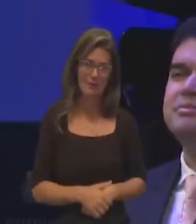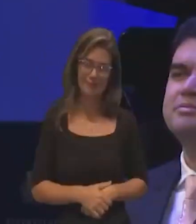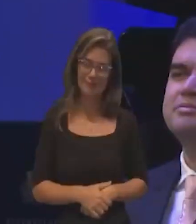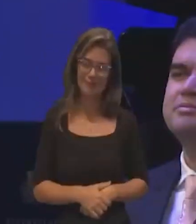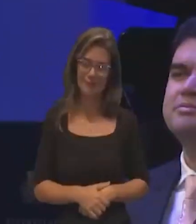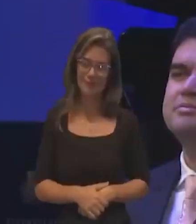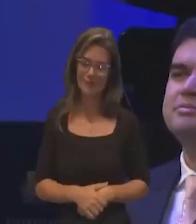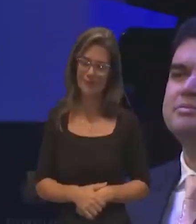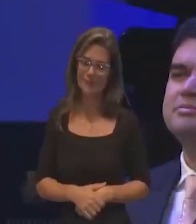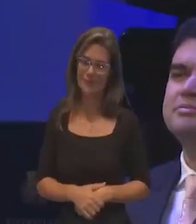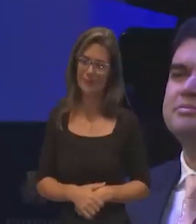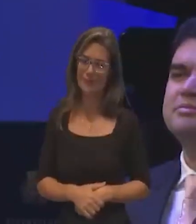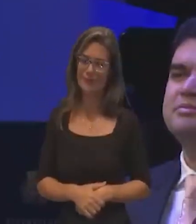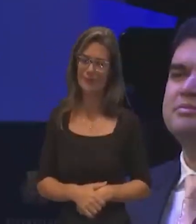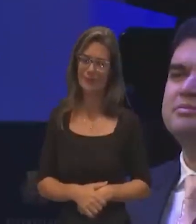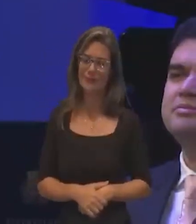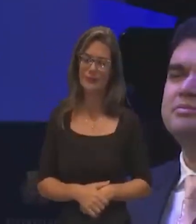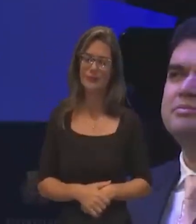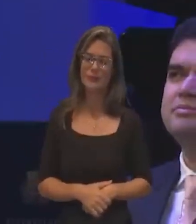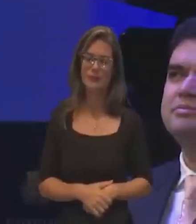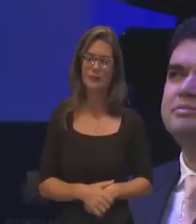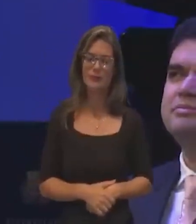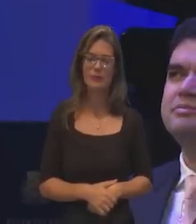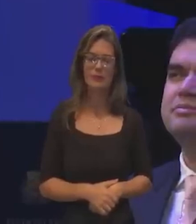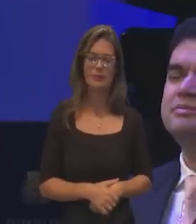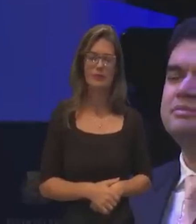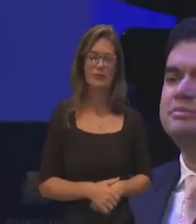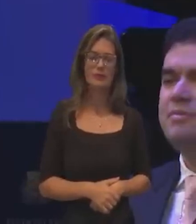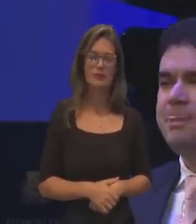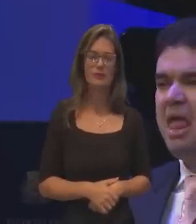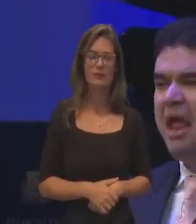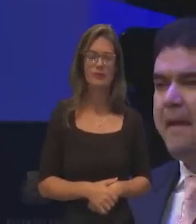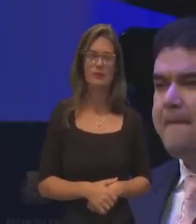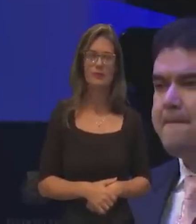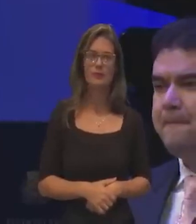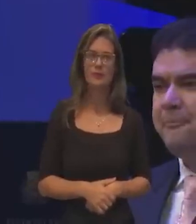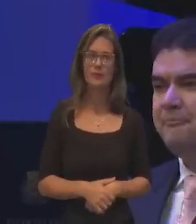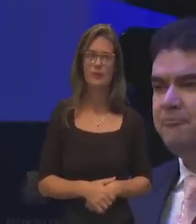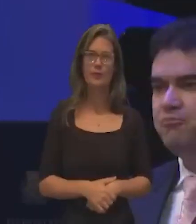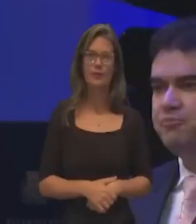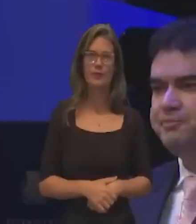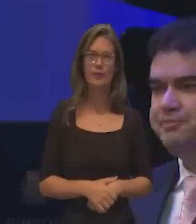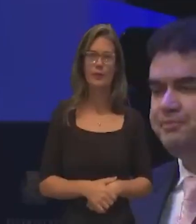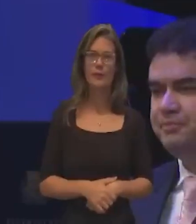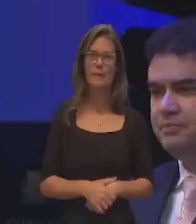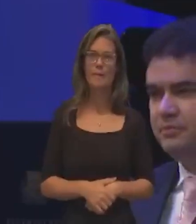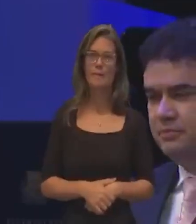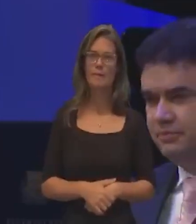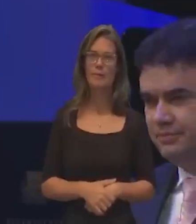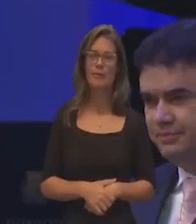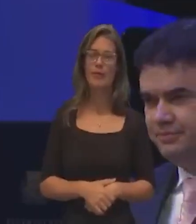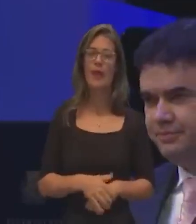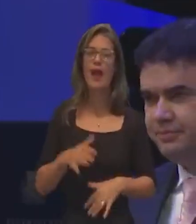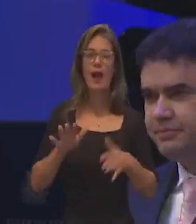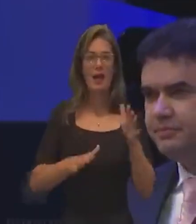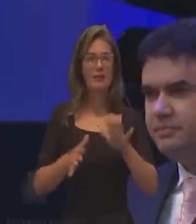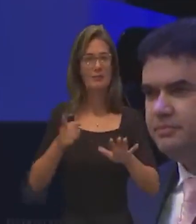Às vezes nós nos apresentamos como essa pessoa